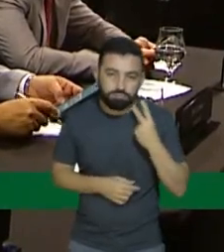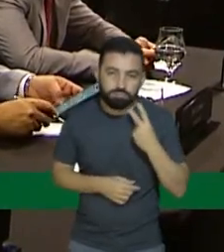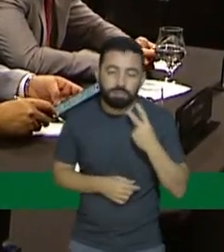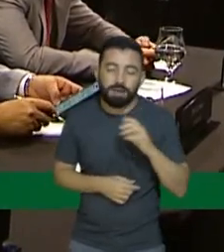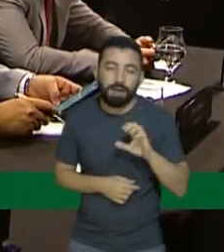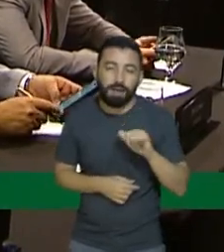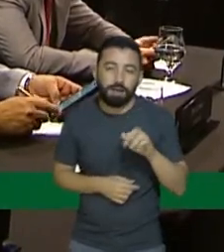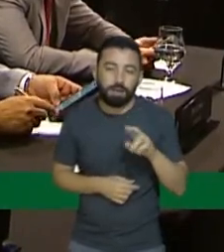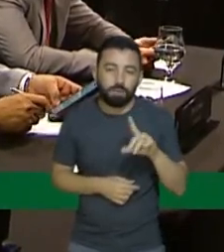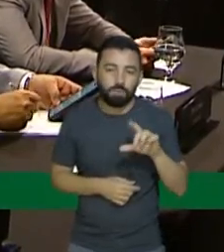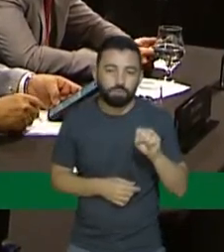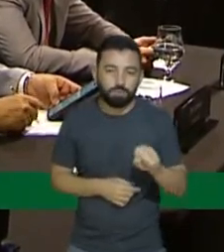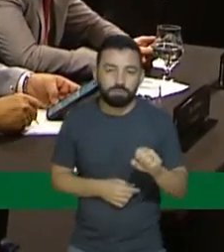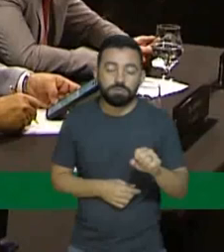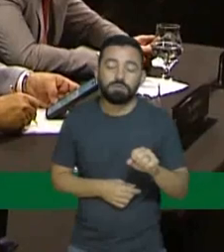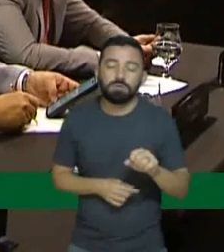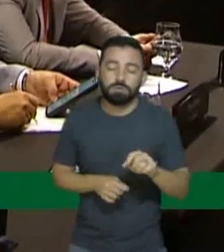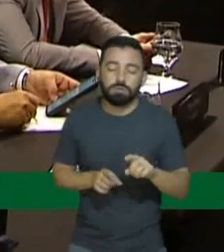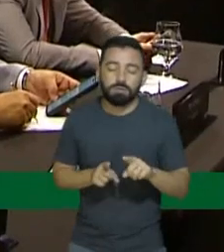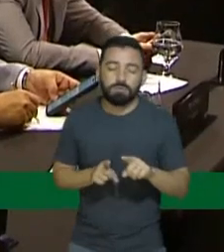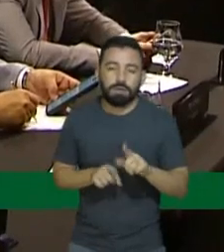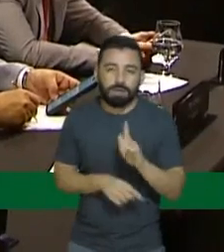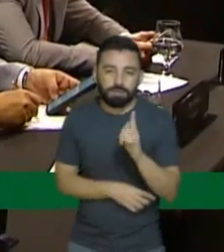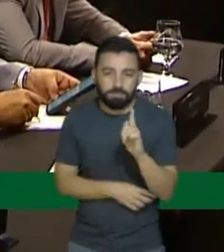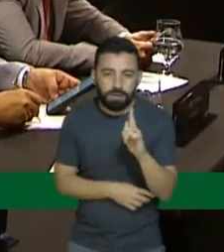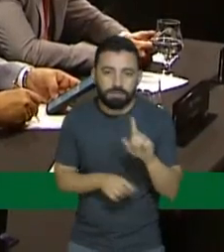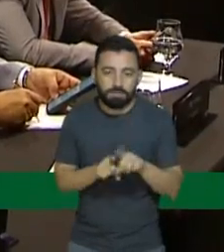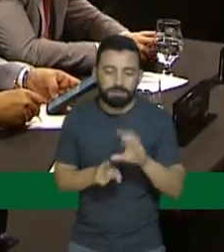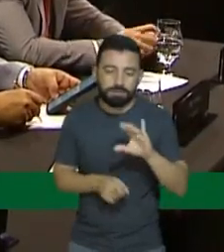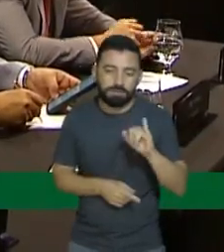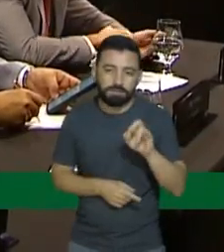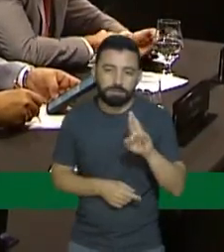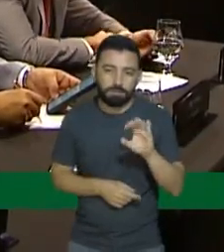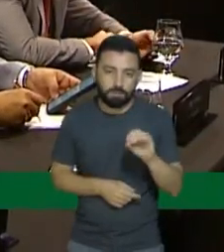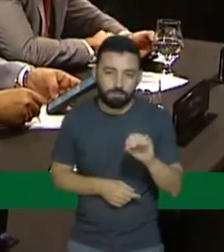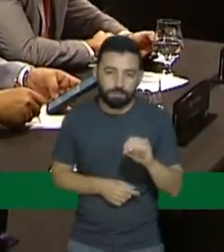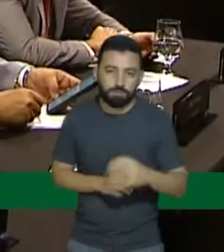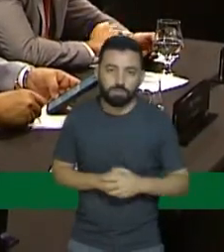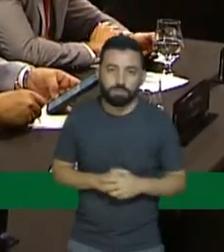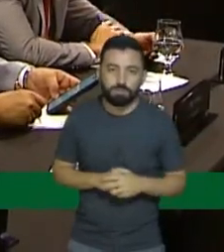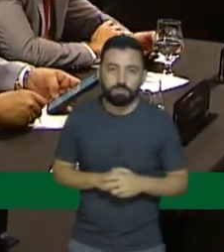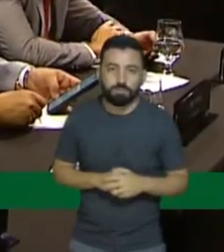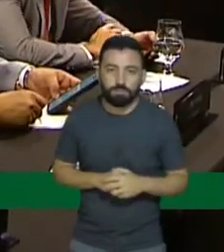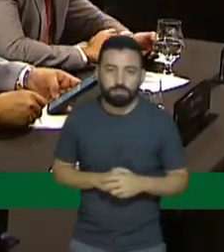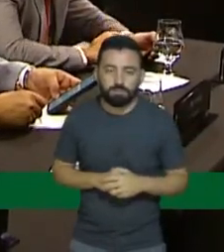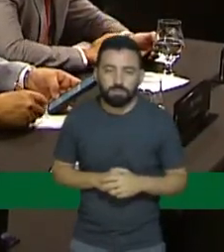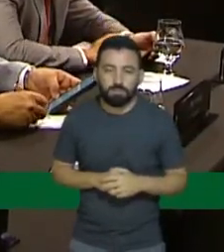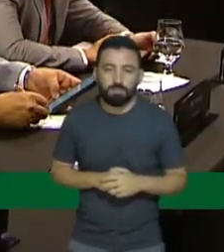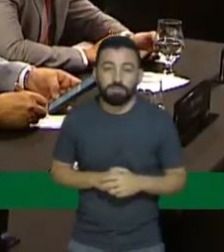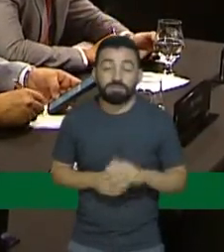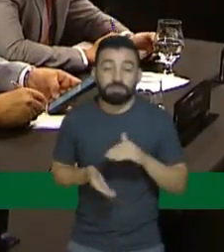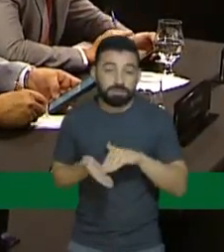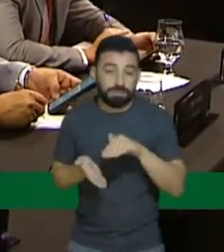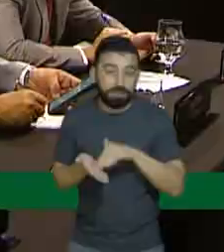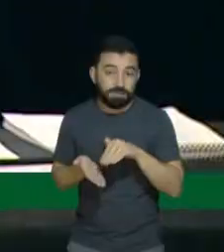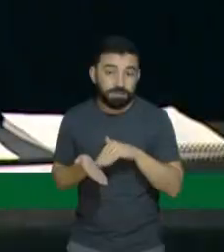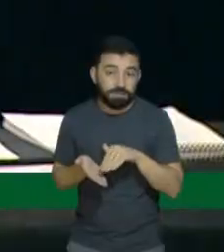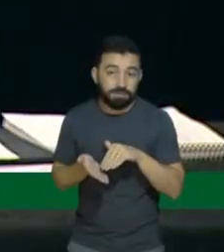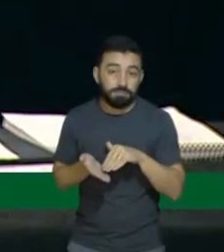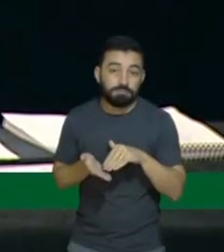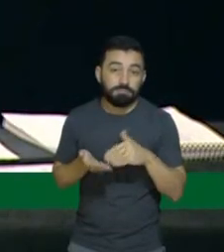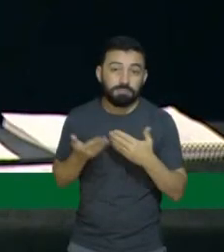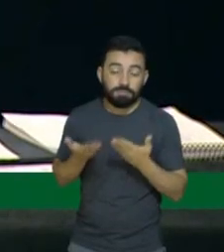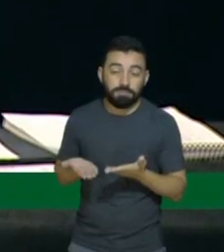Wagner vereador do município de Gaspar Ciro André quinino secretário do